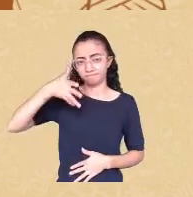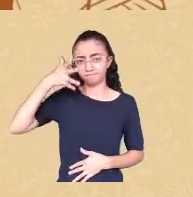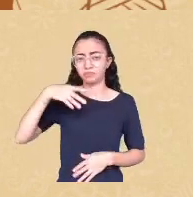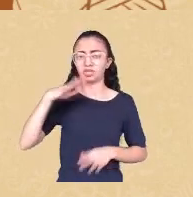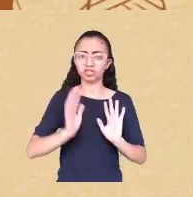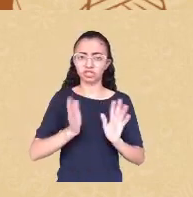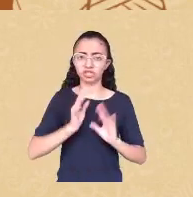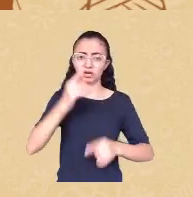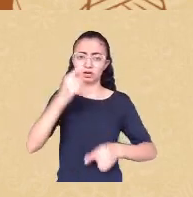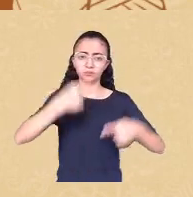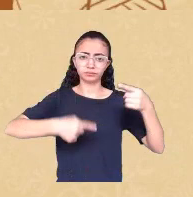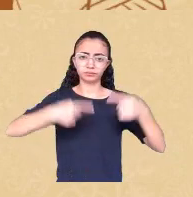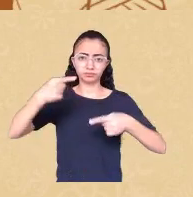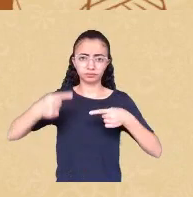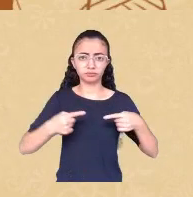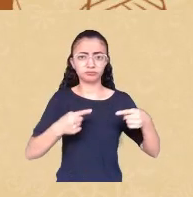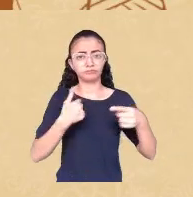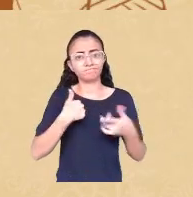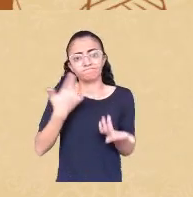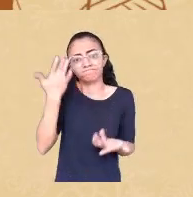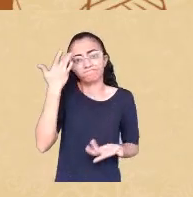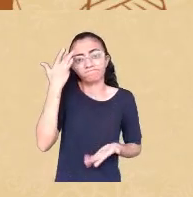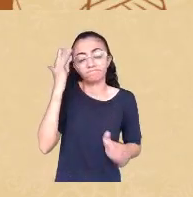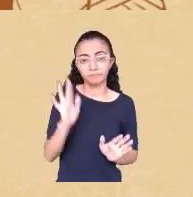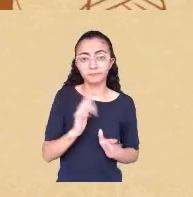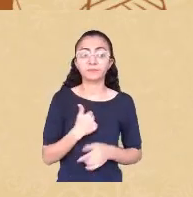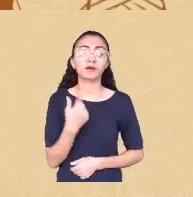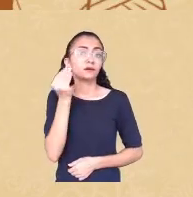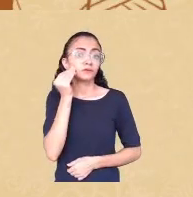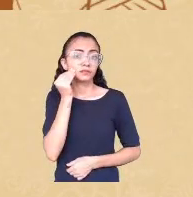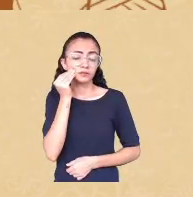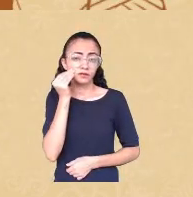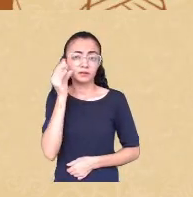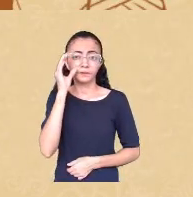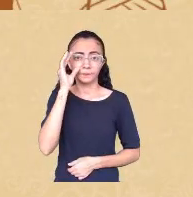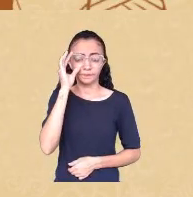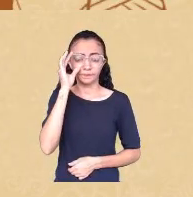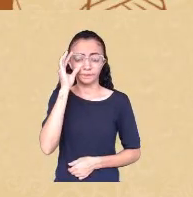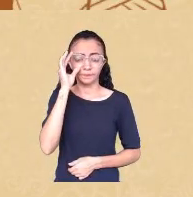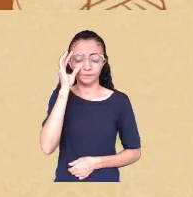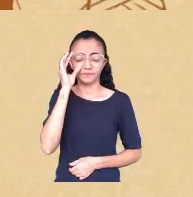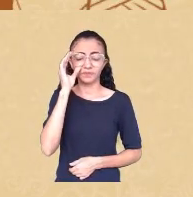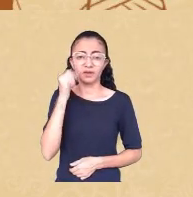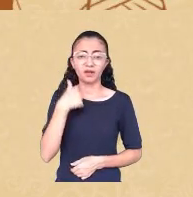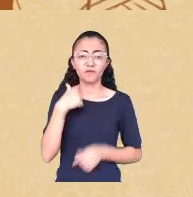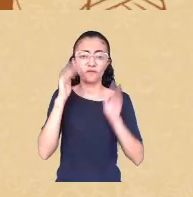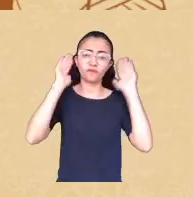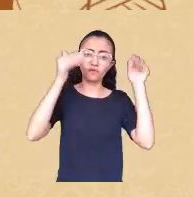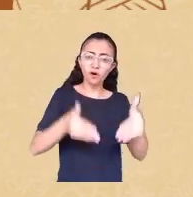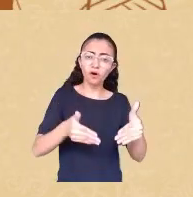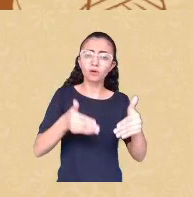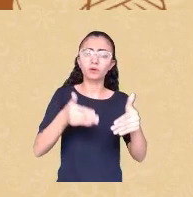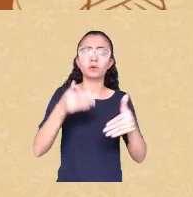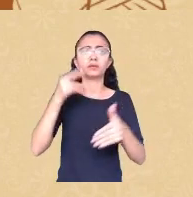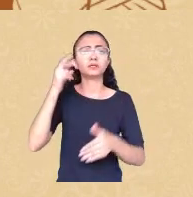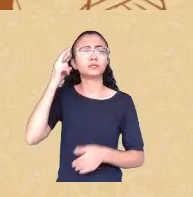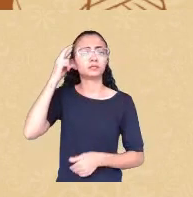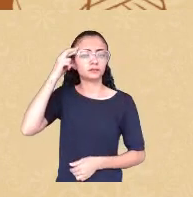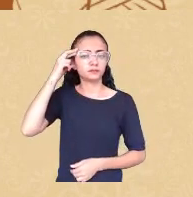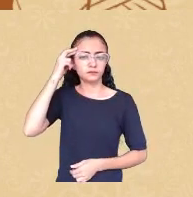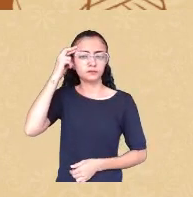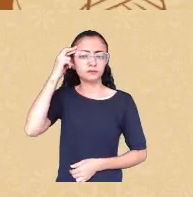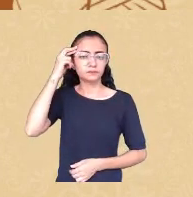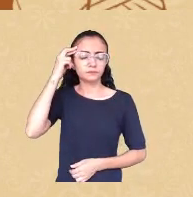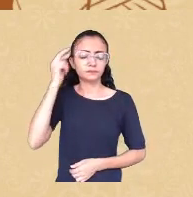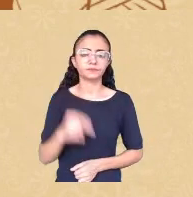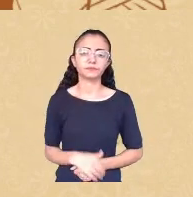e que eu vou buscar até mais para mim trazer algumas reflexões a respeito.